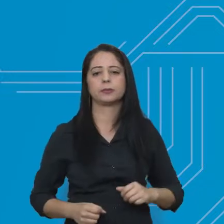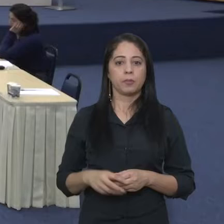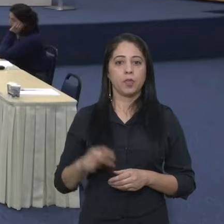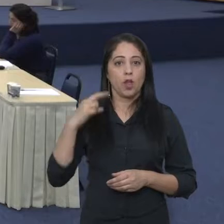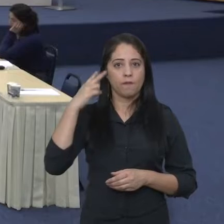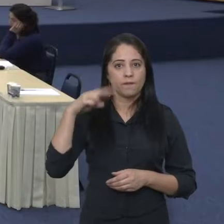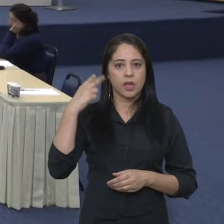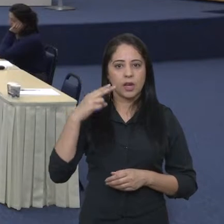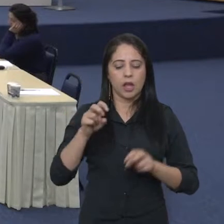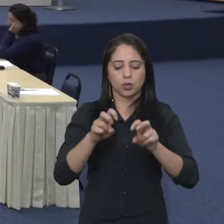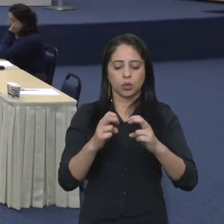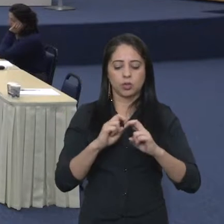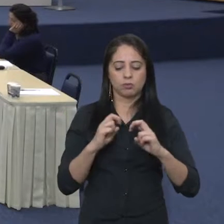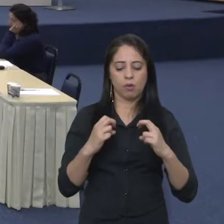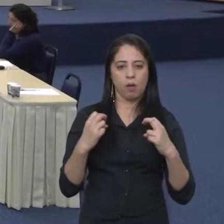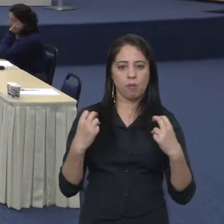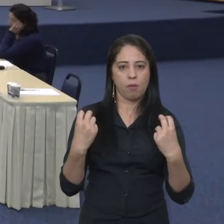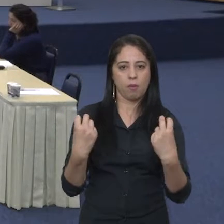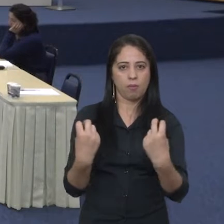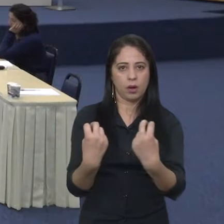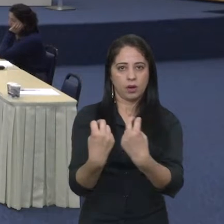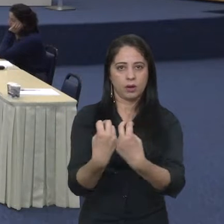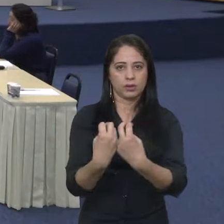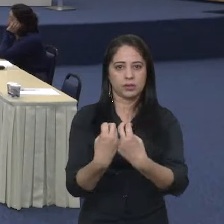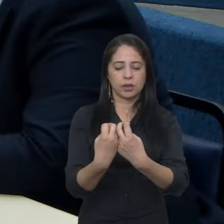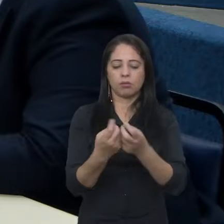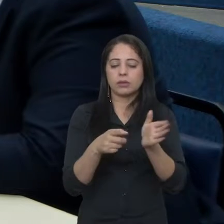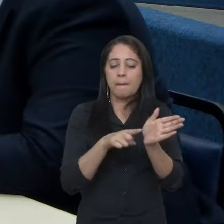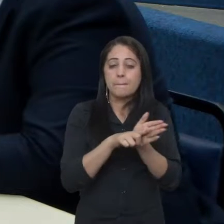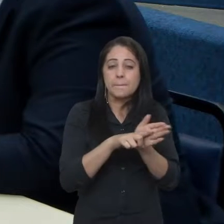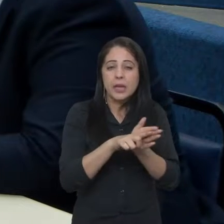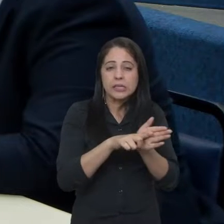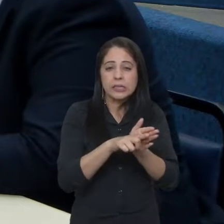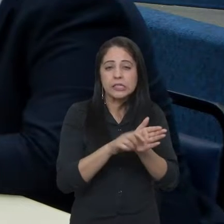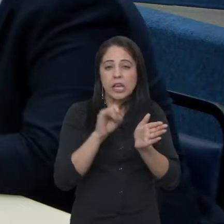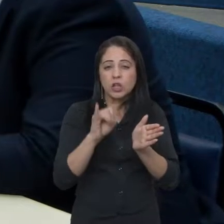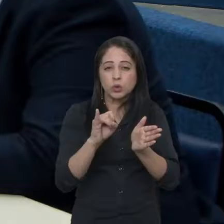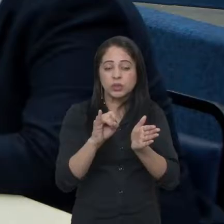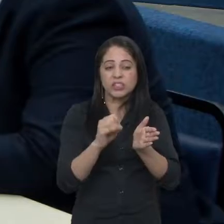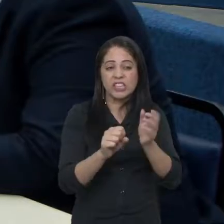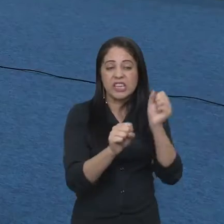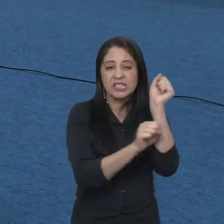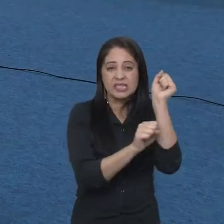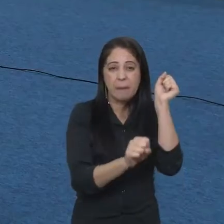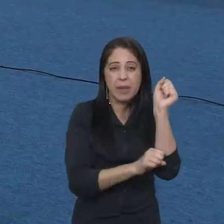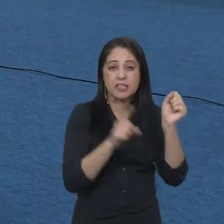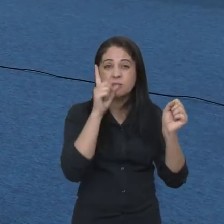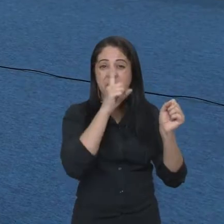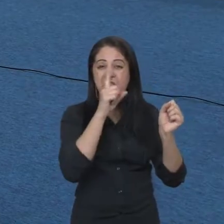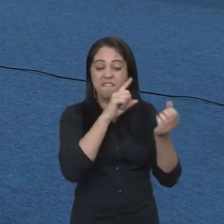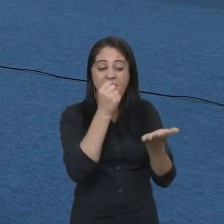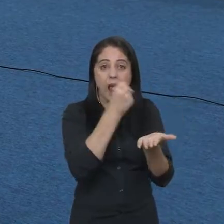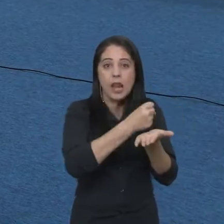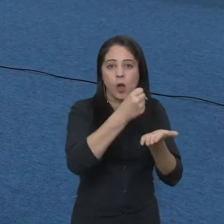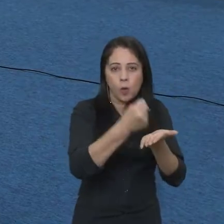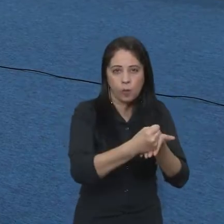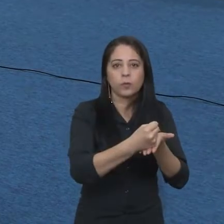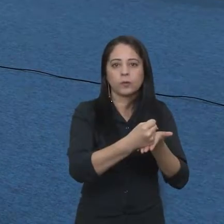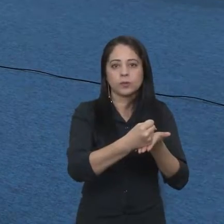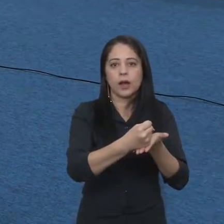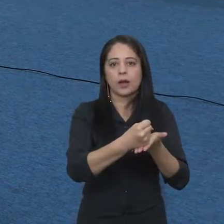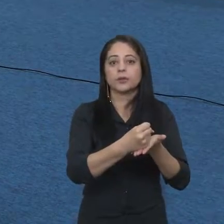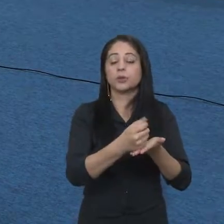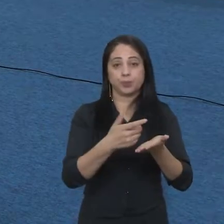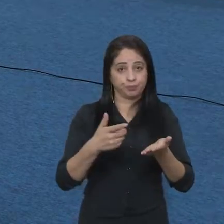cidade. Parlamentares que compõem a Comissão Especial de Inquérito para investigar possível descumprimento do contrato entre